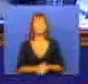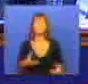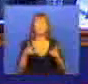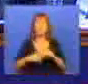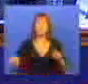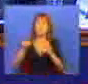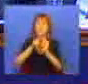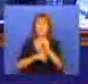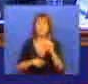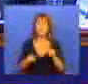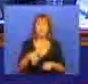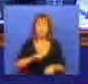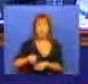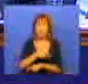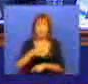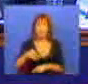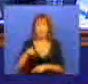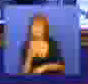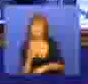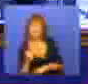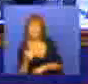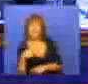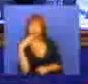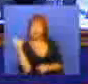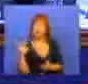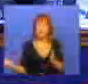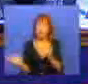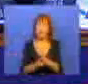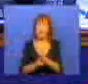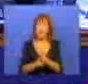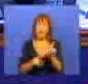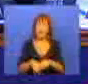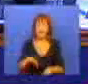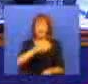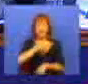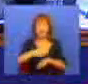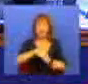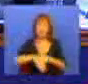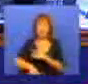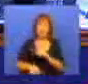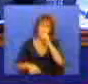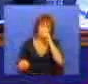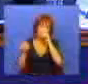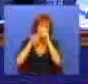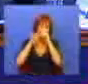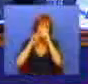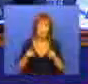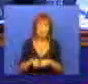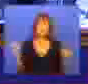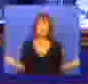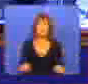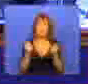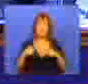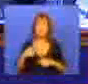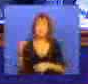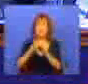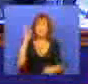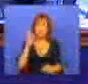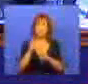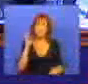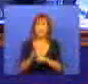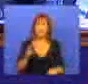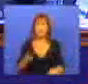novo programa Porta 65 Jovem foi aprovado, o senhor fez a sua defesa e publicitado em